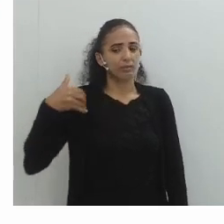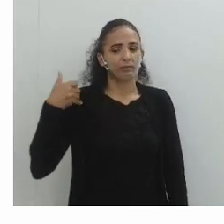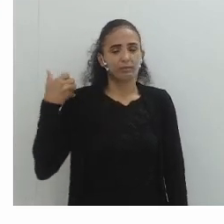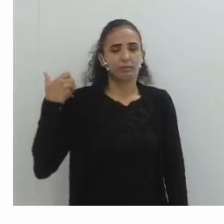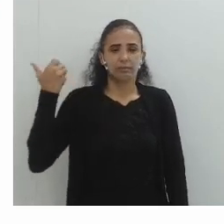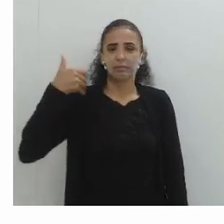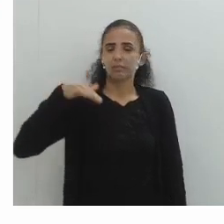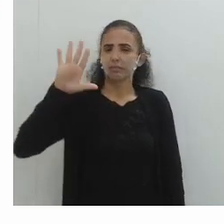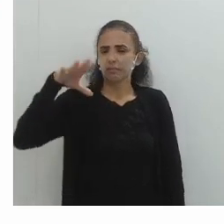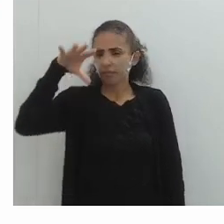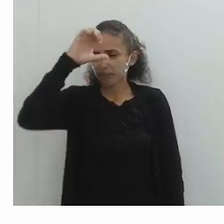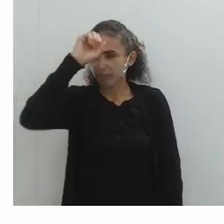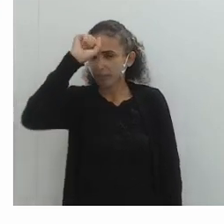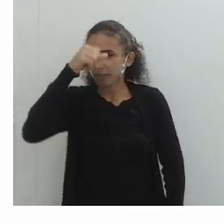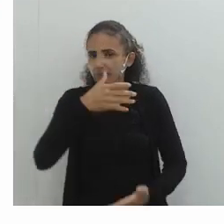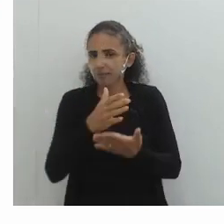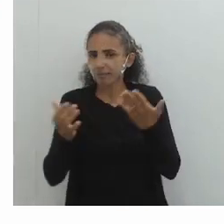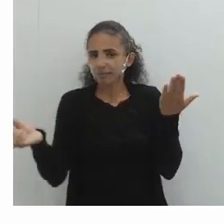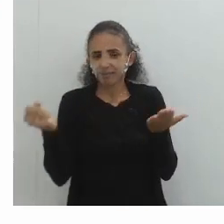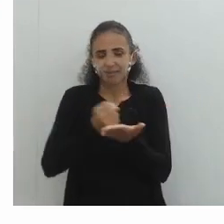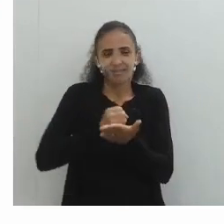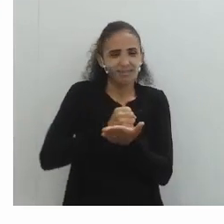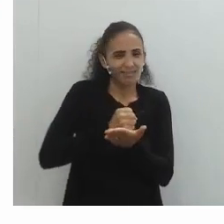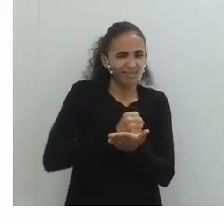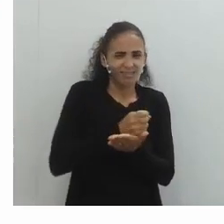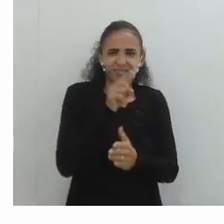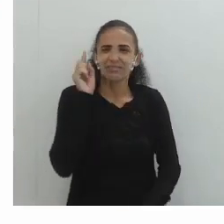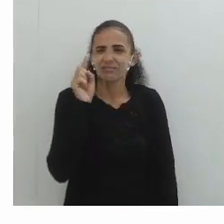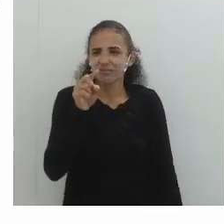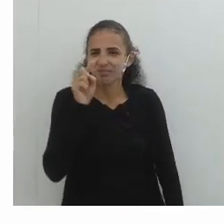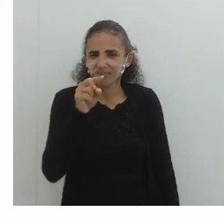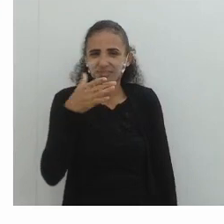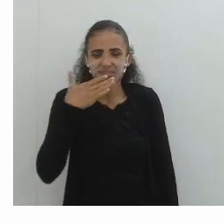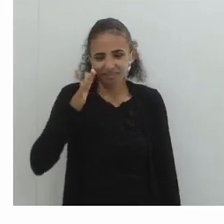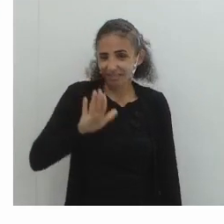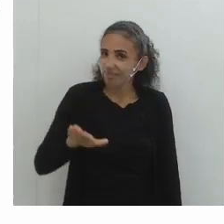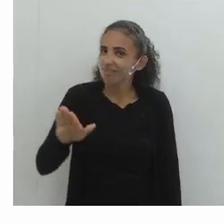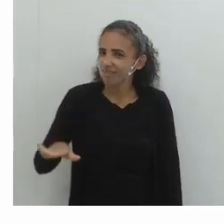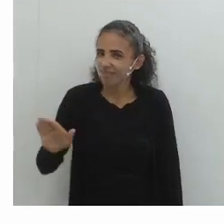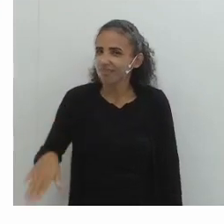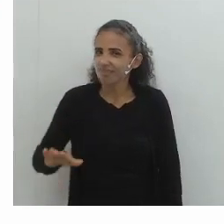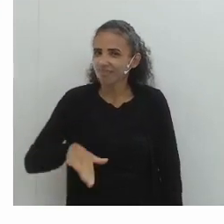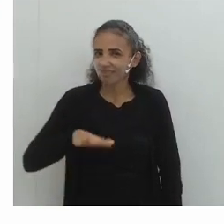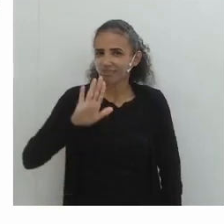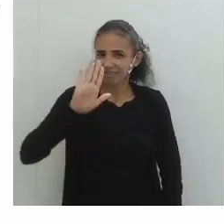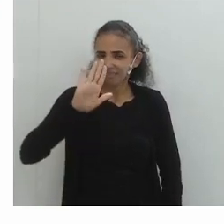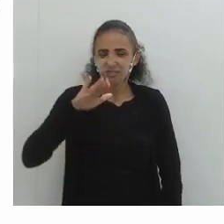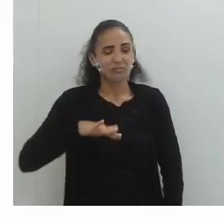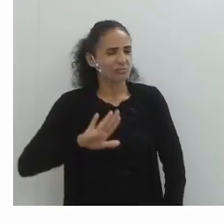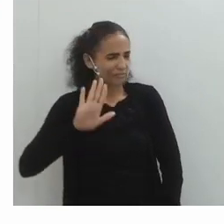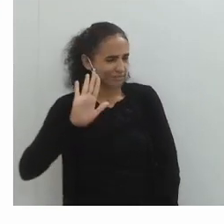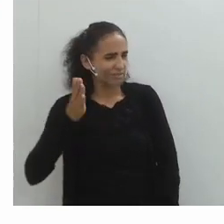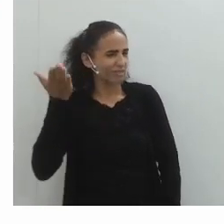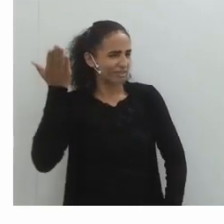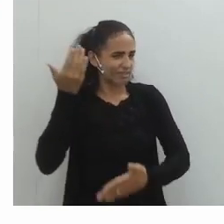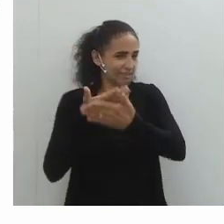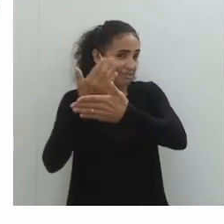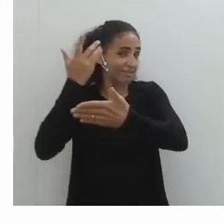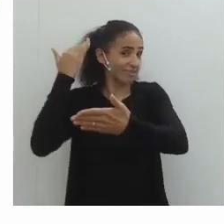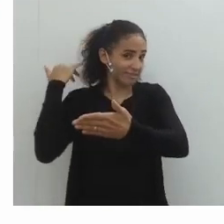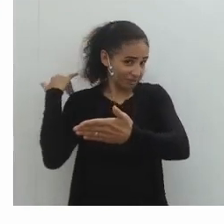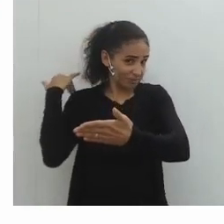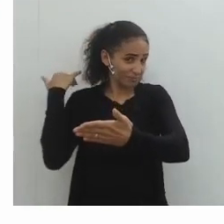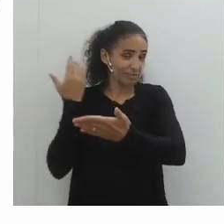aprender. E aí tem aquele joguinho de criança, você que era guri-guri, você que era pequenininha, aqueles de montar,